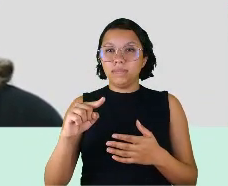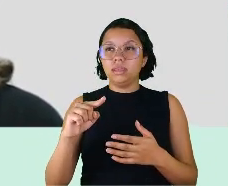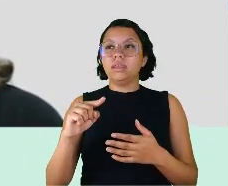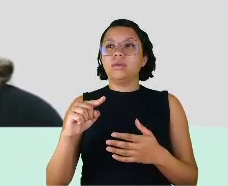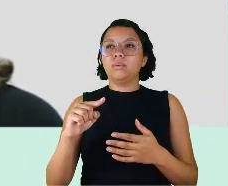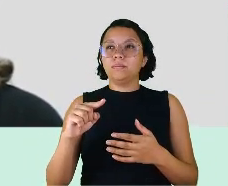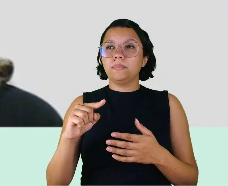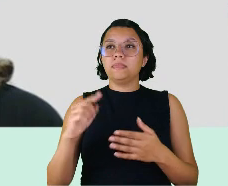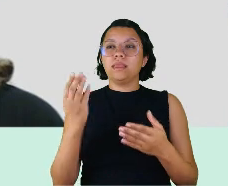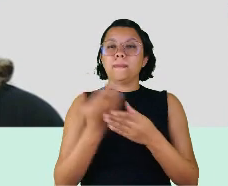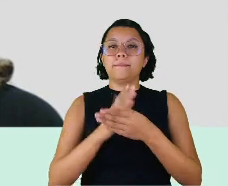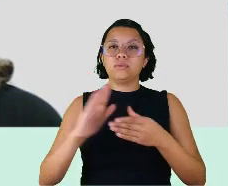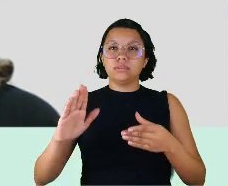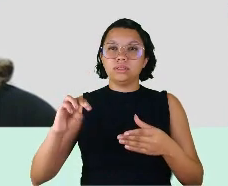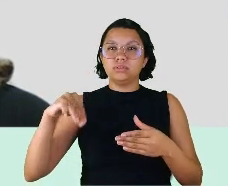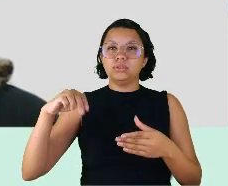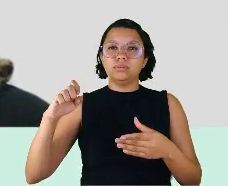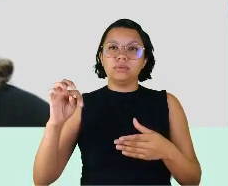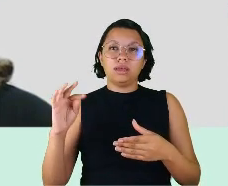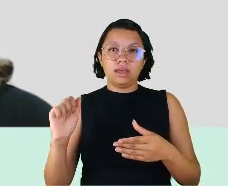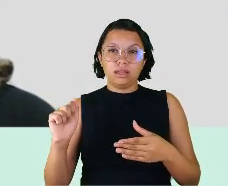de meta 2 na terceira região.